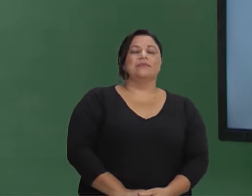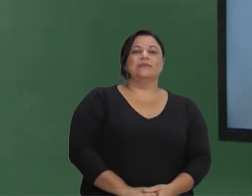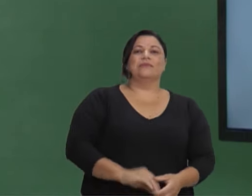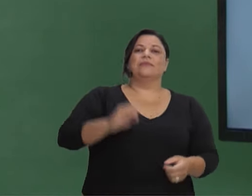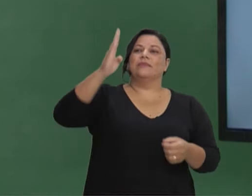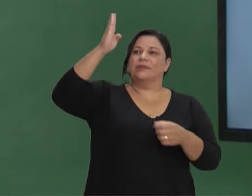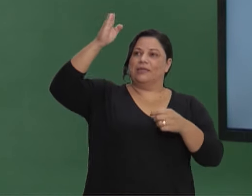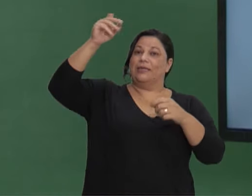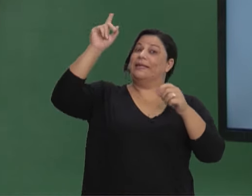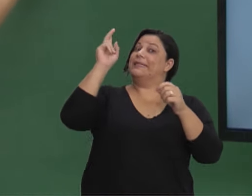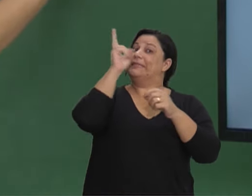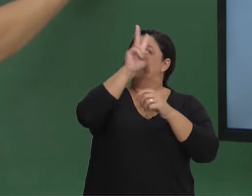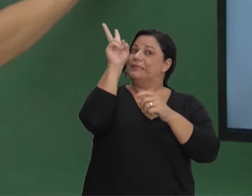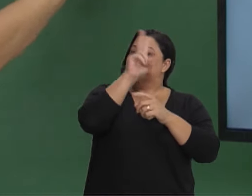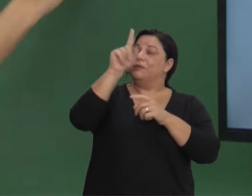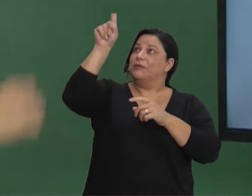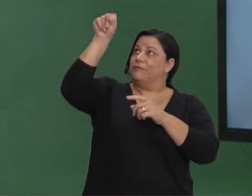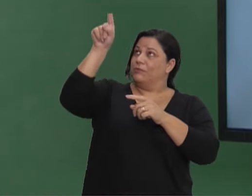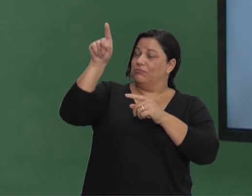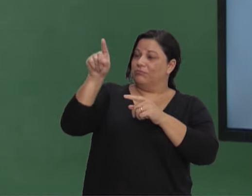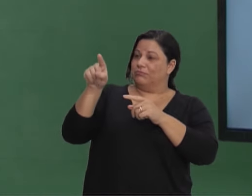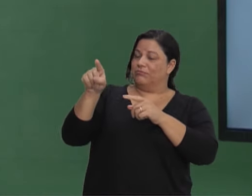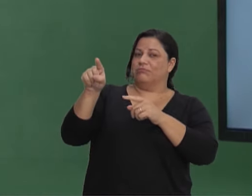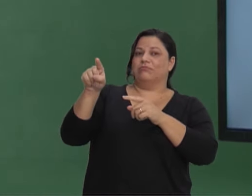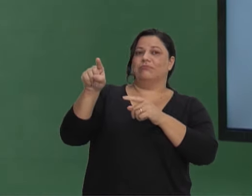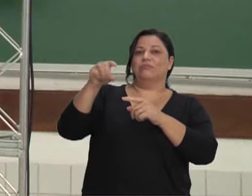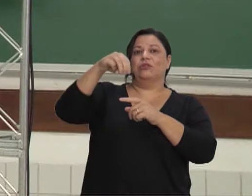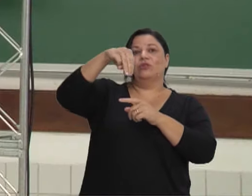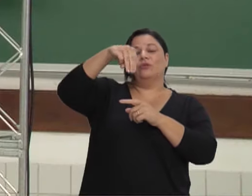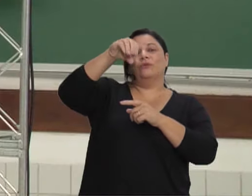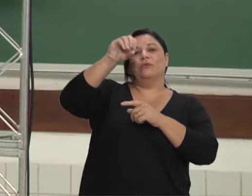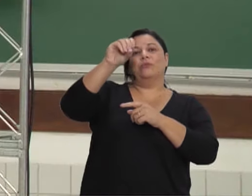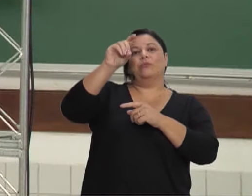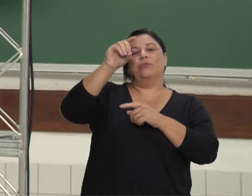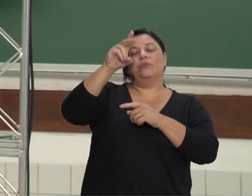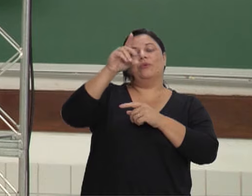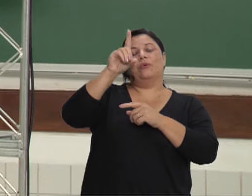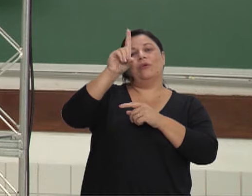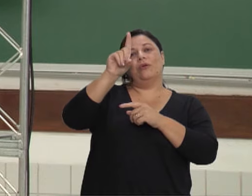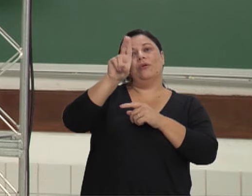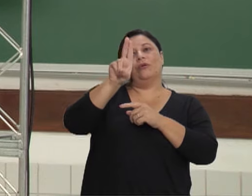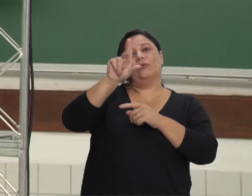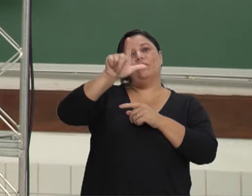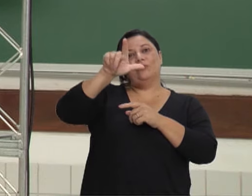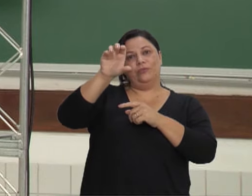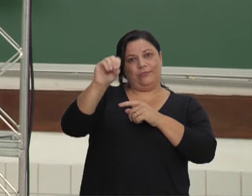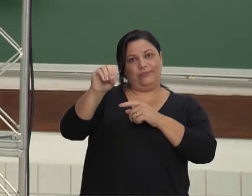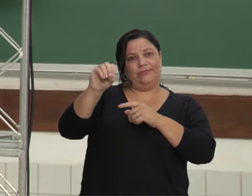Módulo, sempre lembrando, sobre a raiz